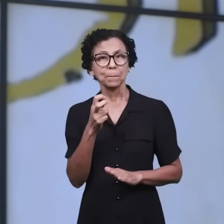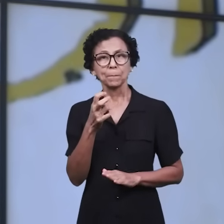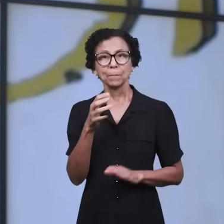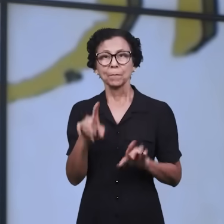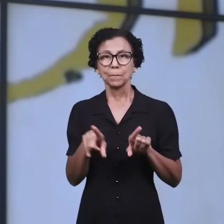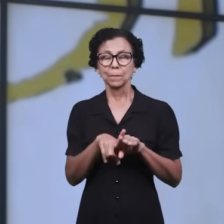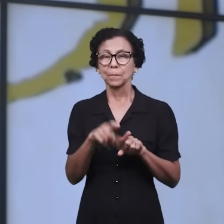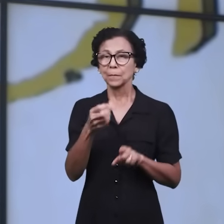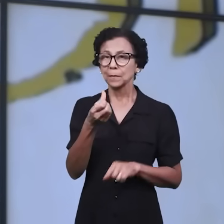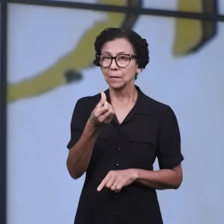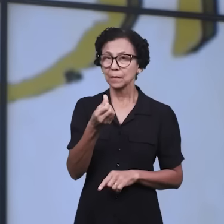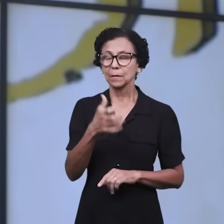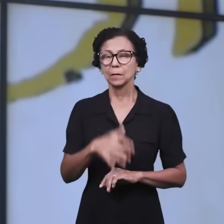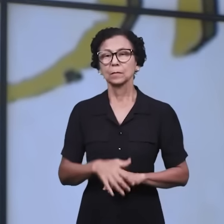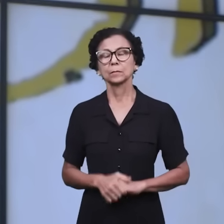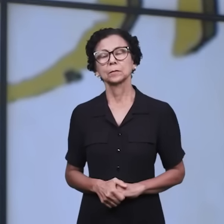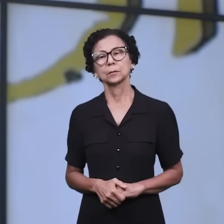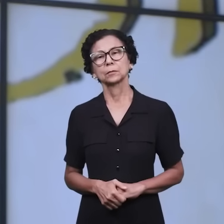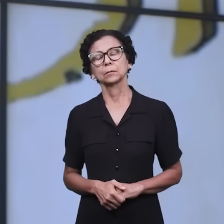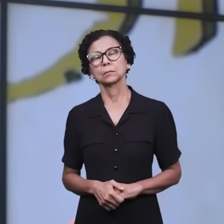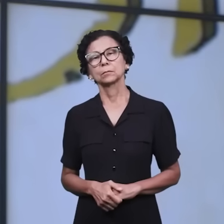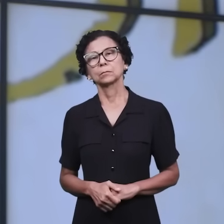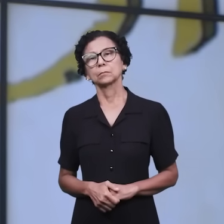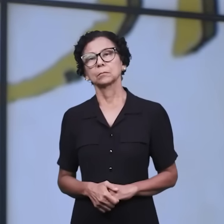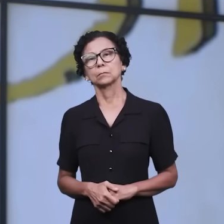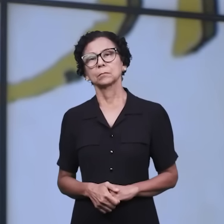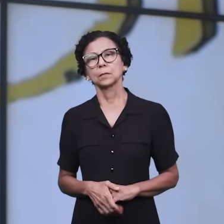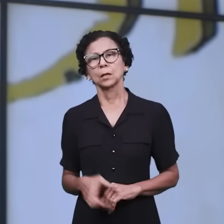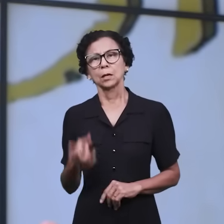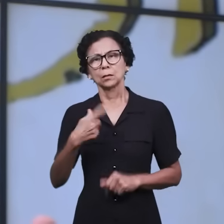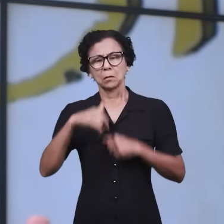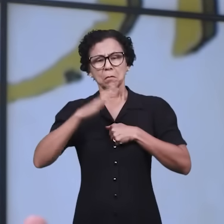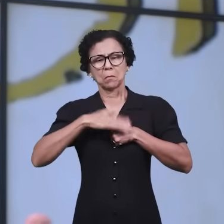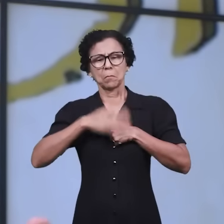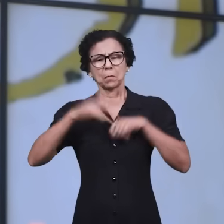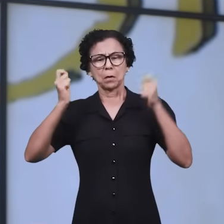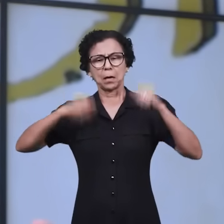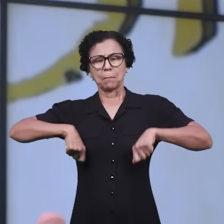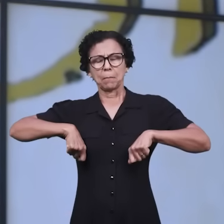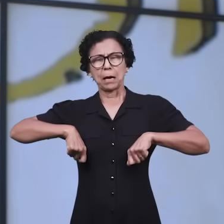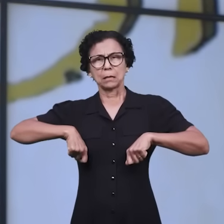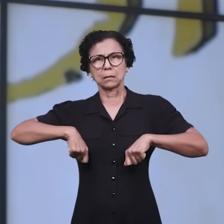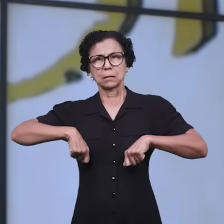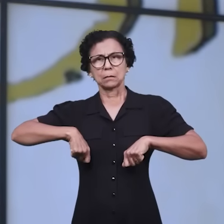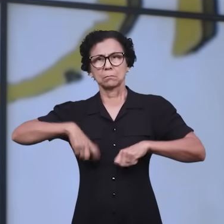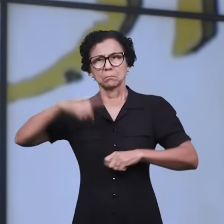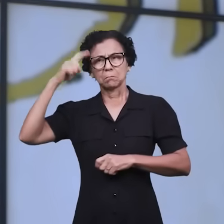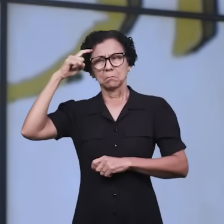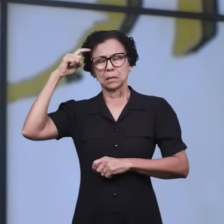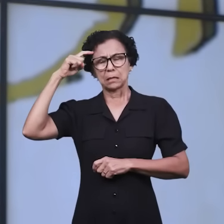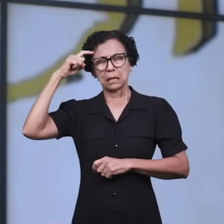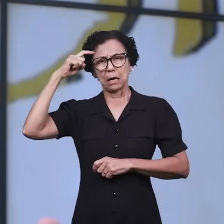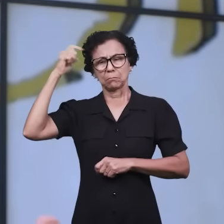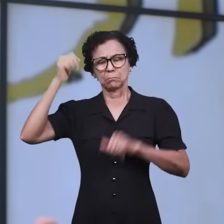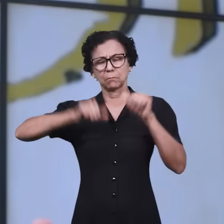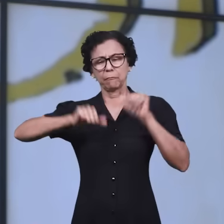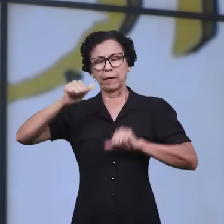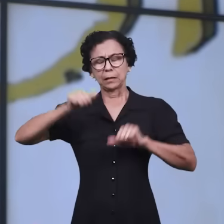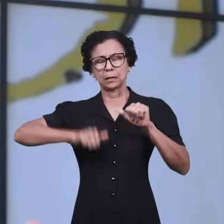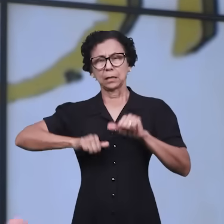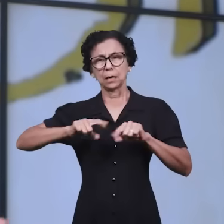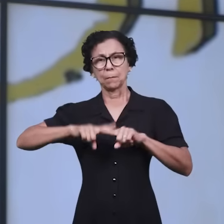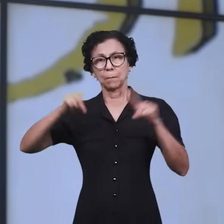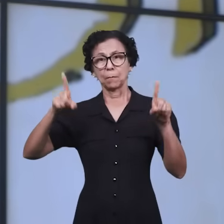que diz assim: não que sejamos capazes por nós de pensar alguma coisa, como de nós mesmos, mas a